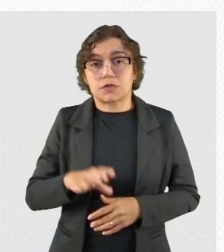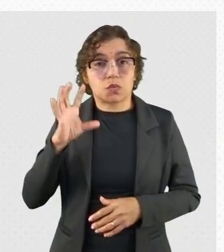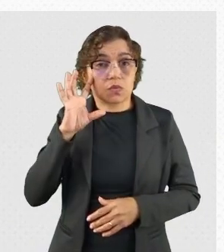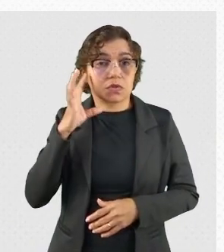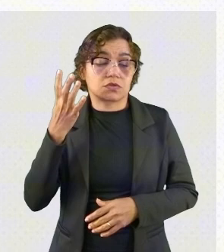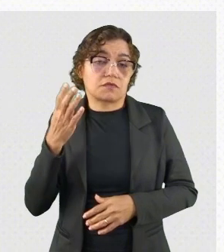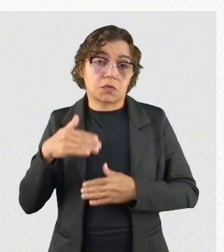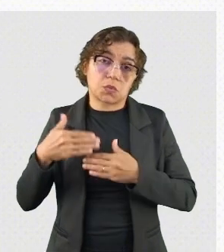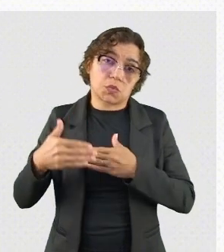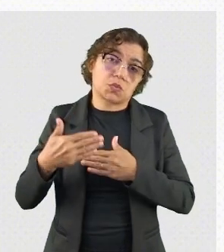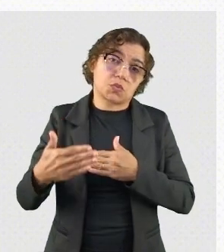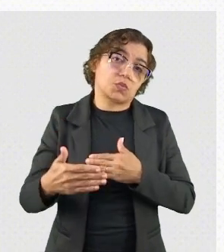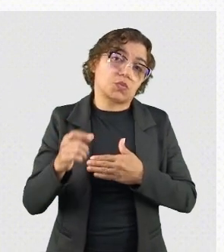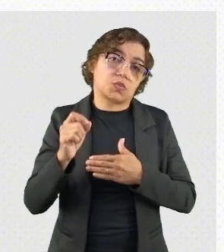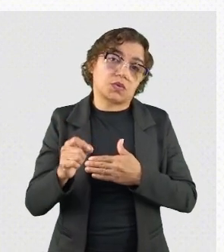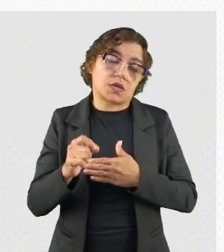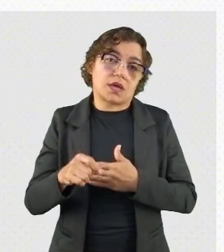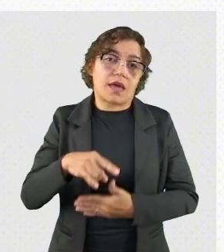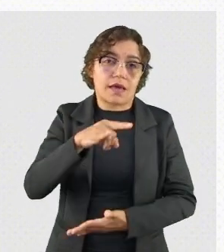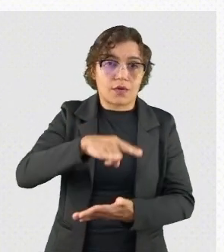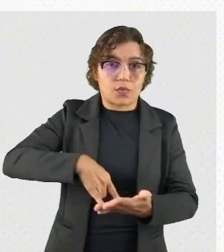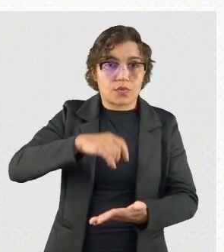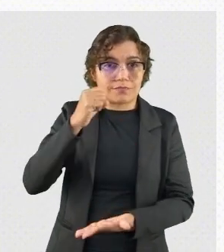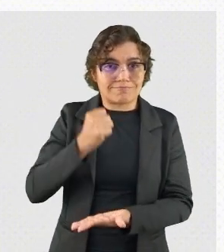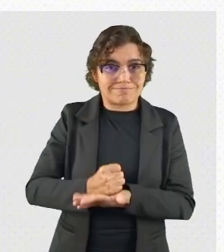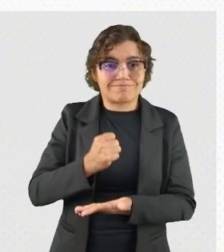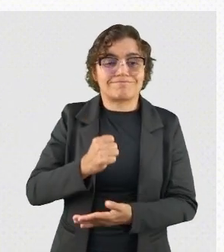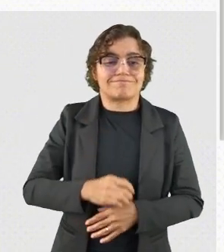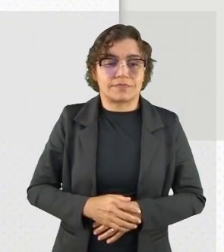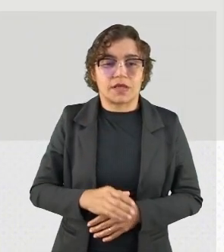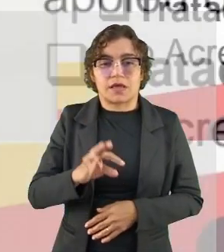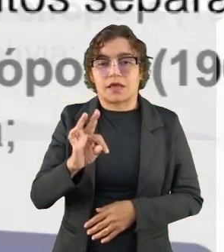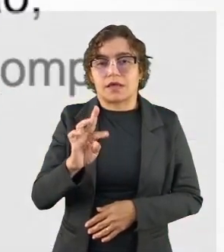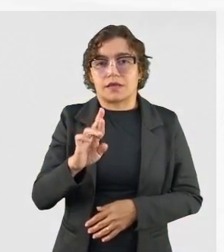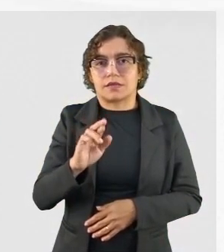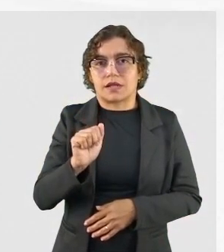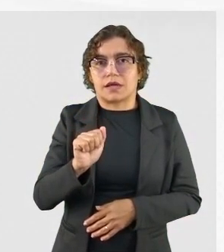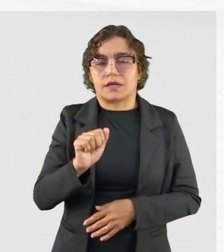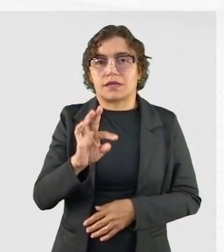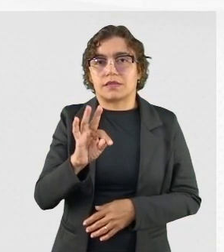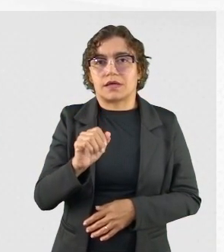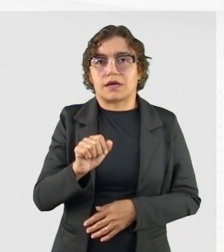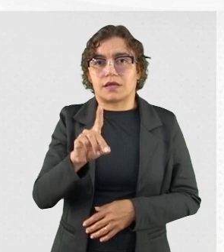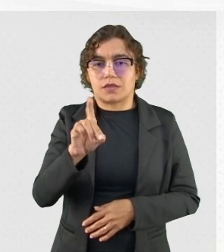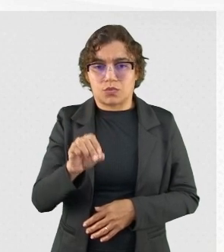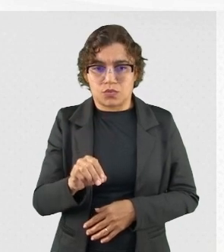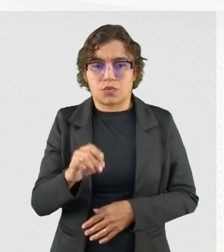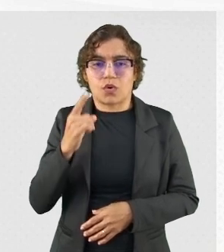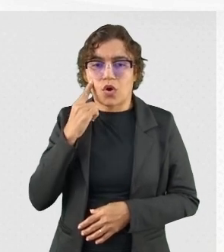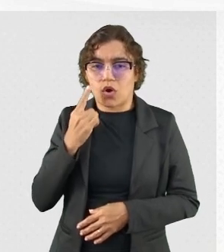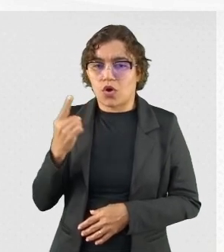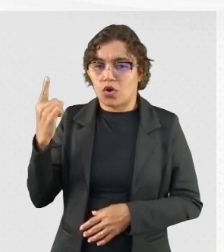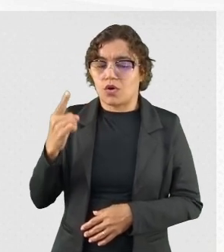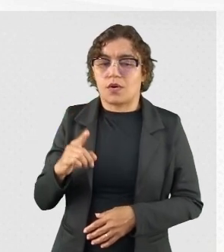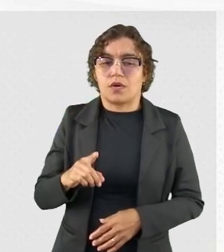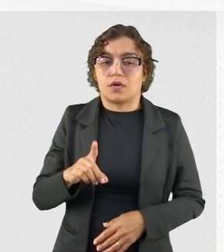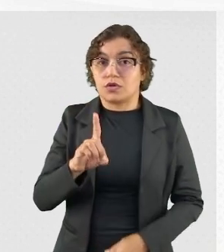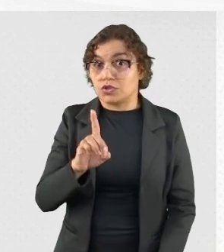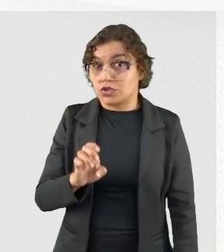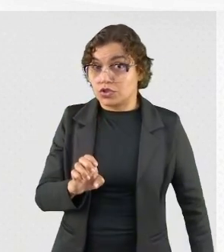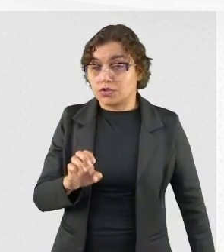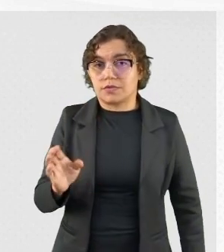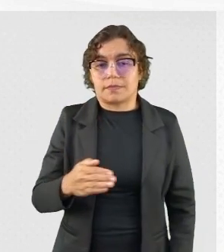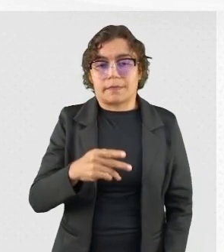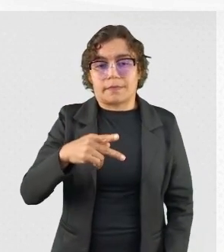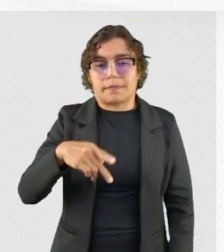resolutividade desse processo vai ser um tratado, que é o que eu trago aqui em seguida, gente, é o Tratado, né, de Petrópolis, que a gente vai já